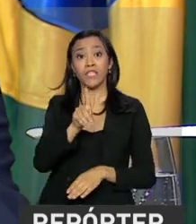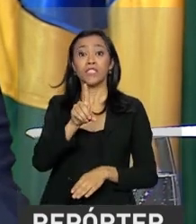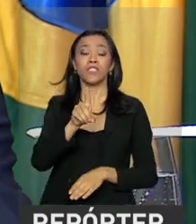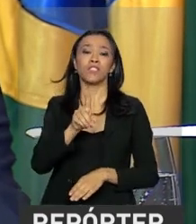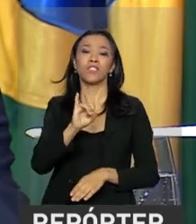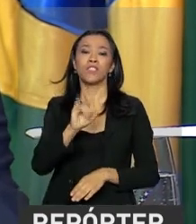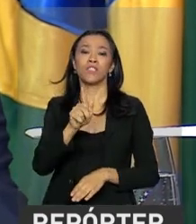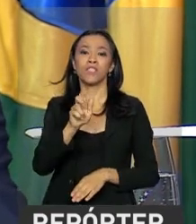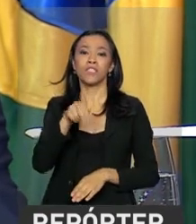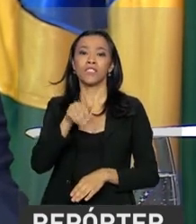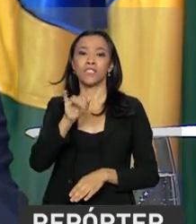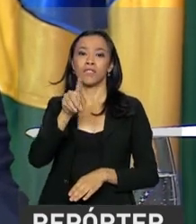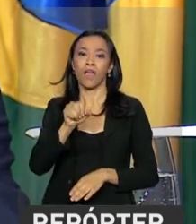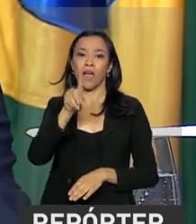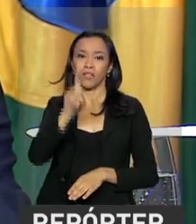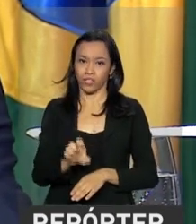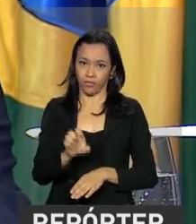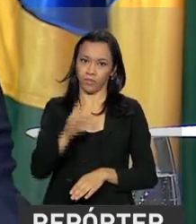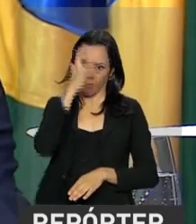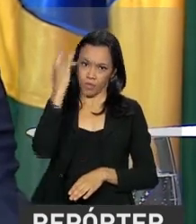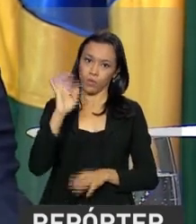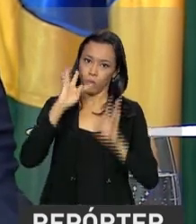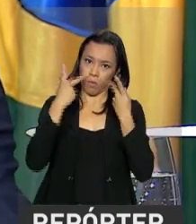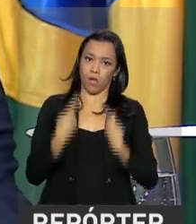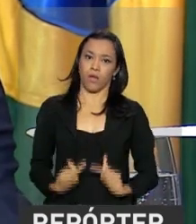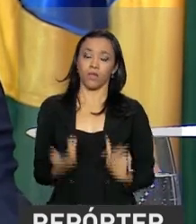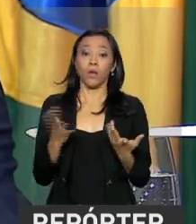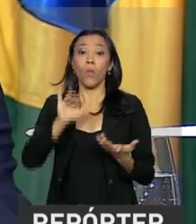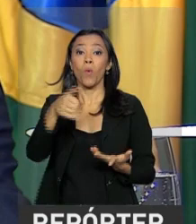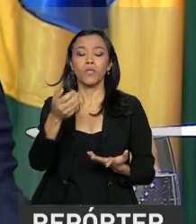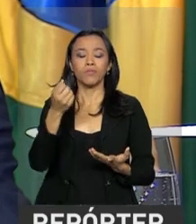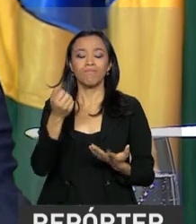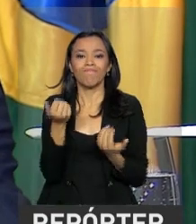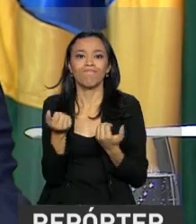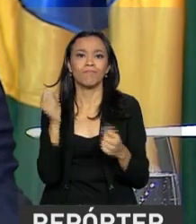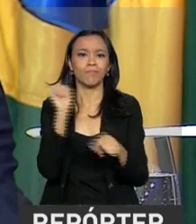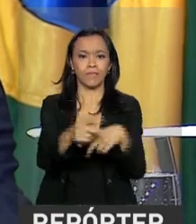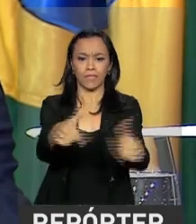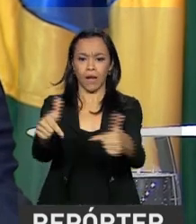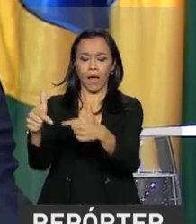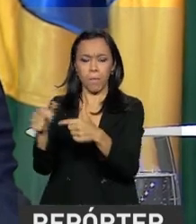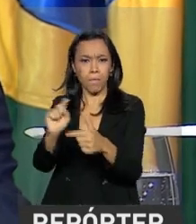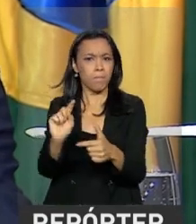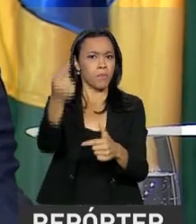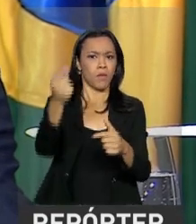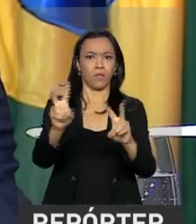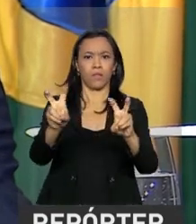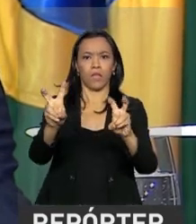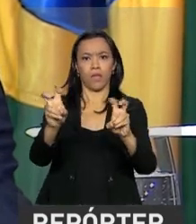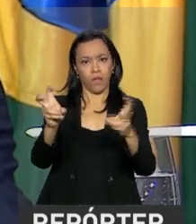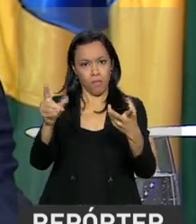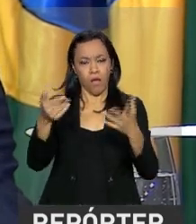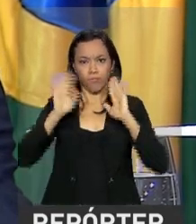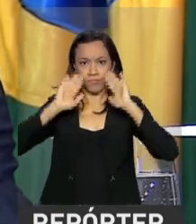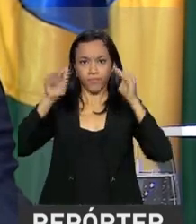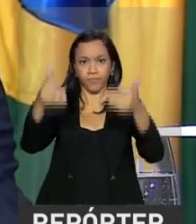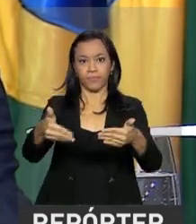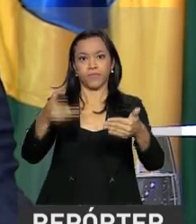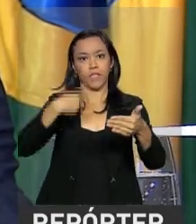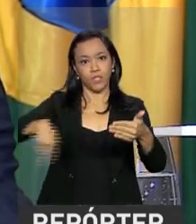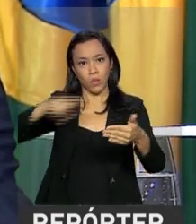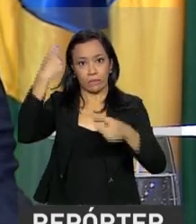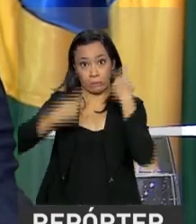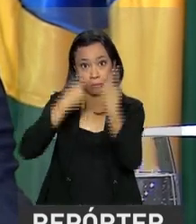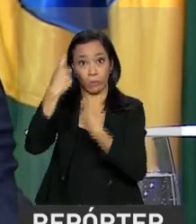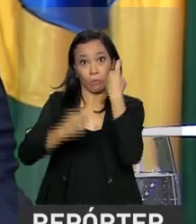humana então quando Nós pensamos em gerar emprego que é o primeiro tema que deve ser levado em conta nas nossas